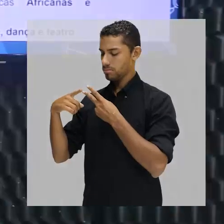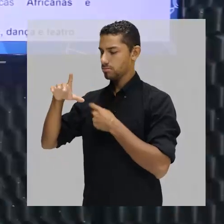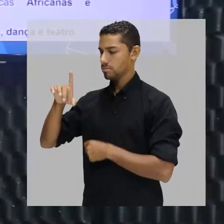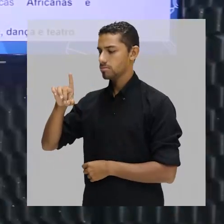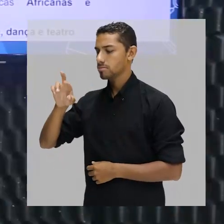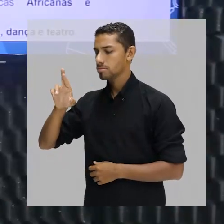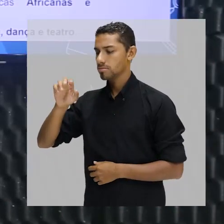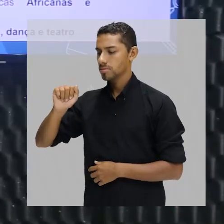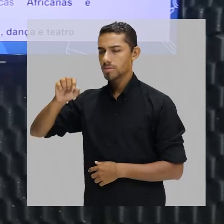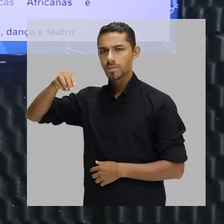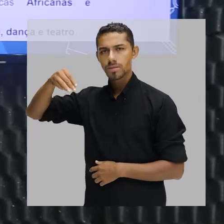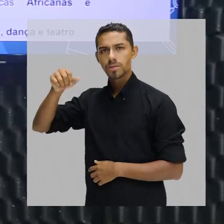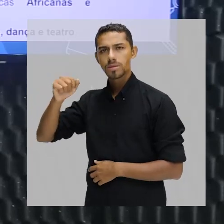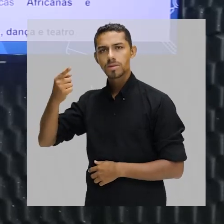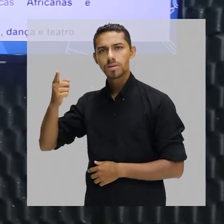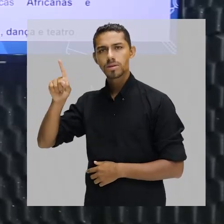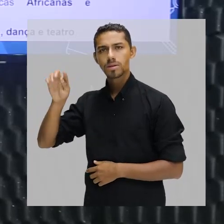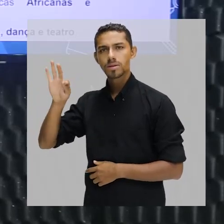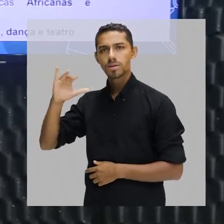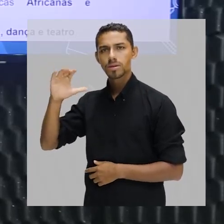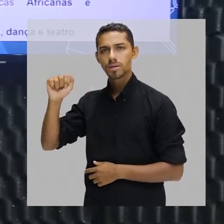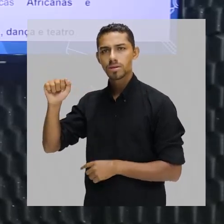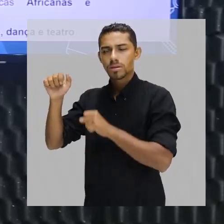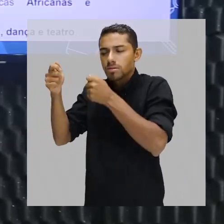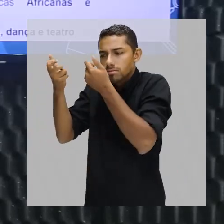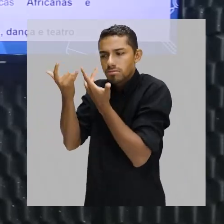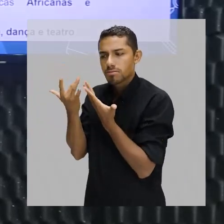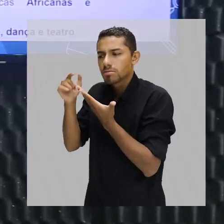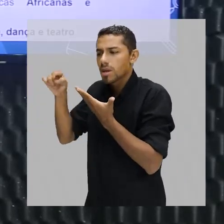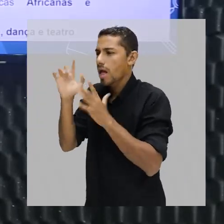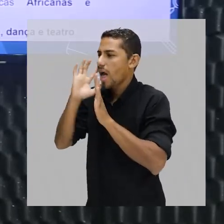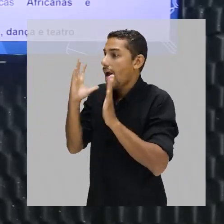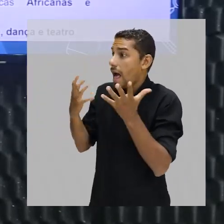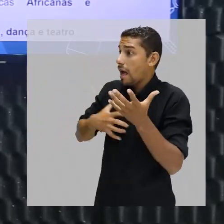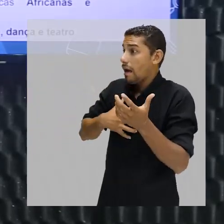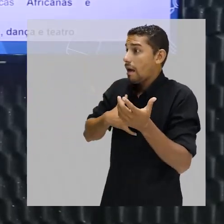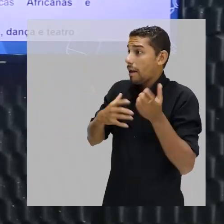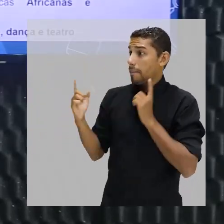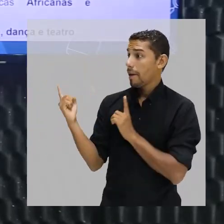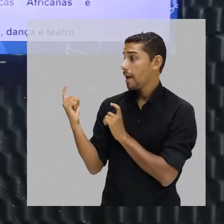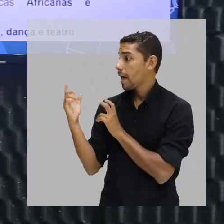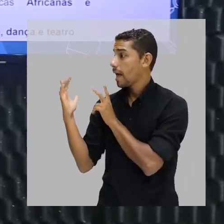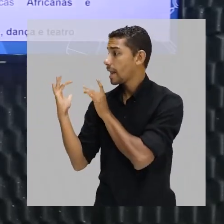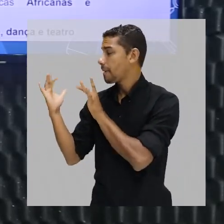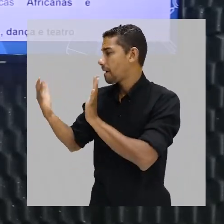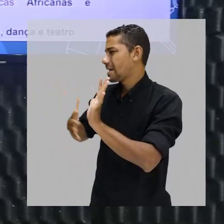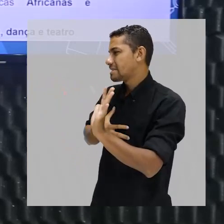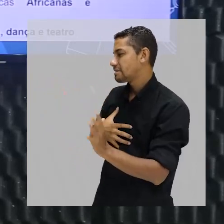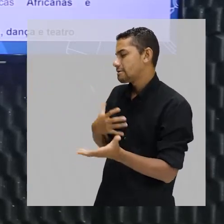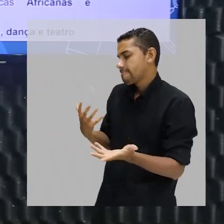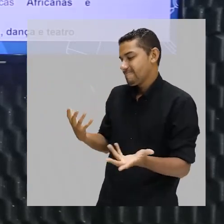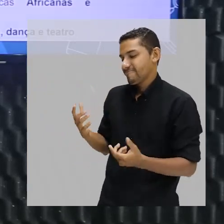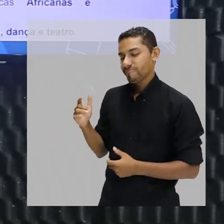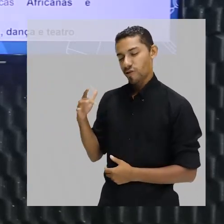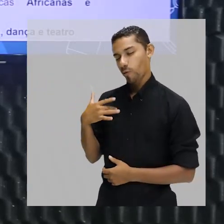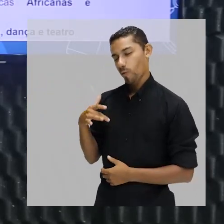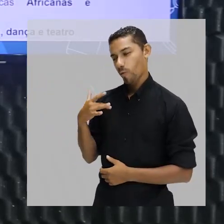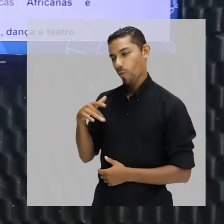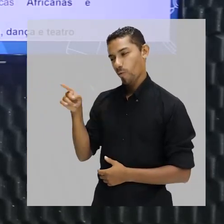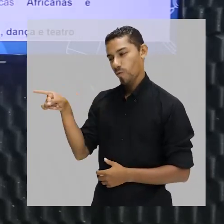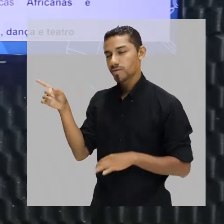drama em si não é o que vocês estão imaginando. Ah, eu vou fazer um drama. Ah, minha namorada fez um drama. Ah, meu namorado, papai é o dramático, mamãe é dramática. Não é bem